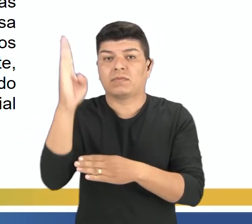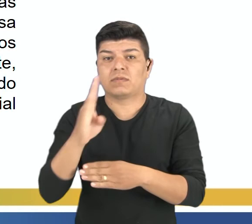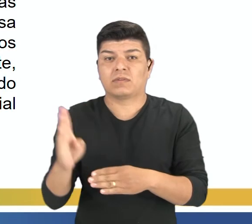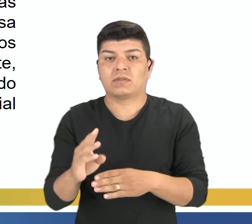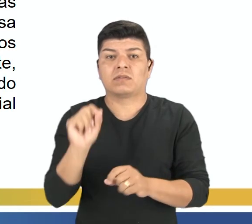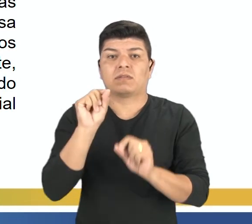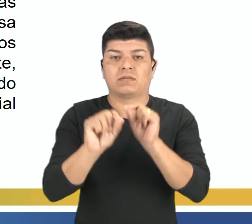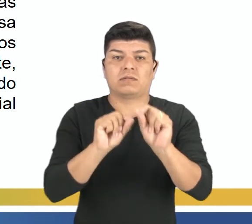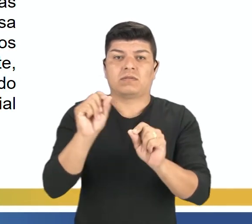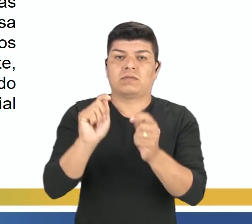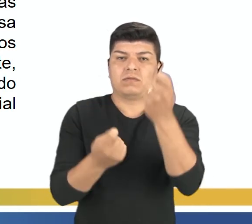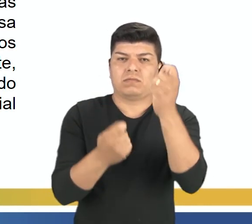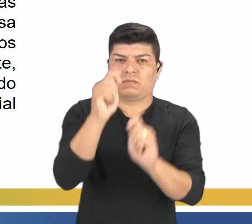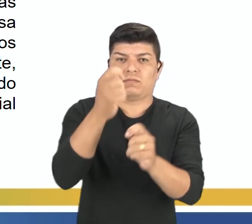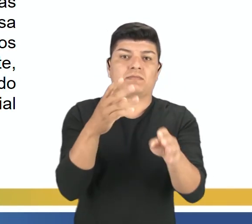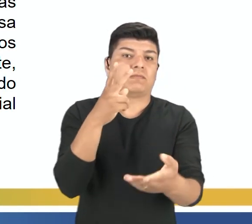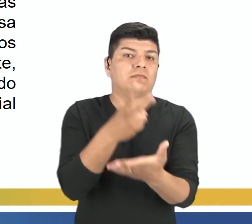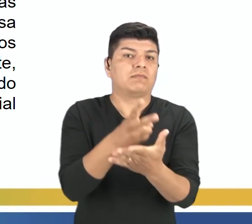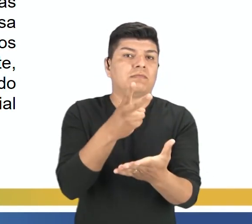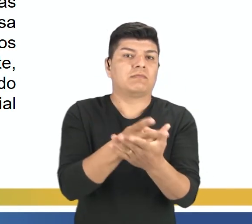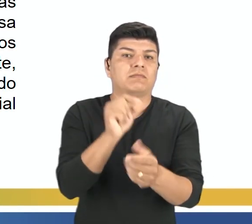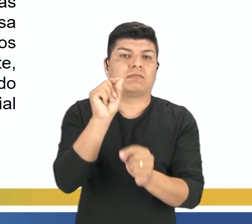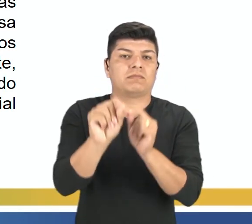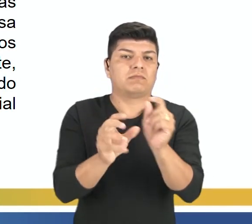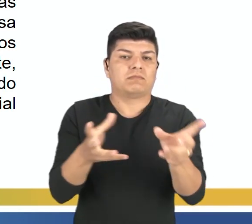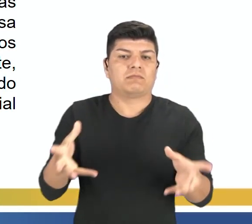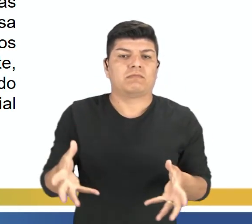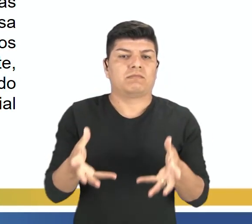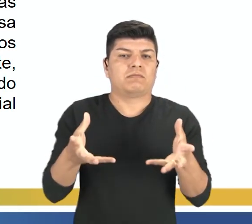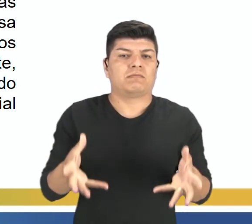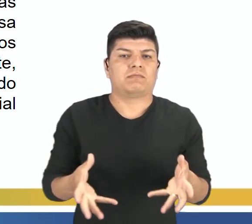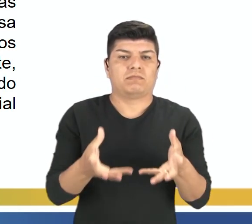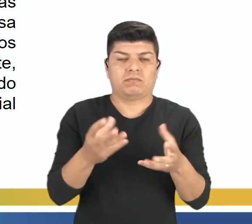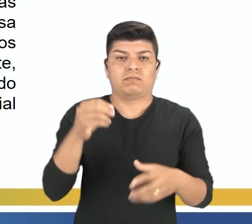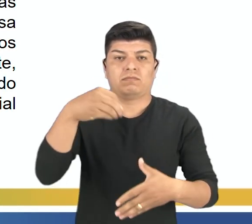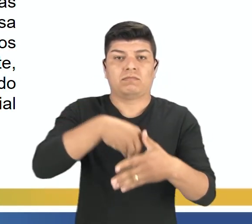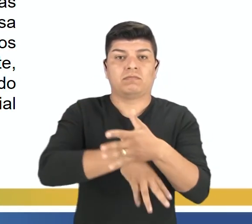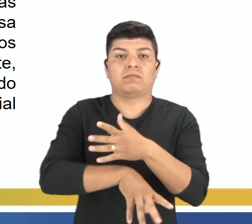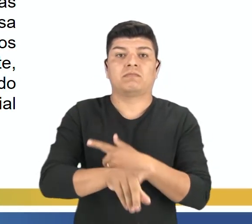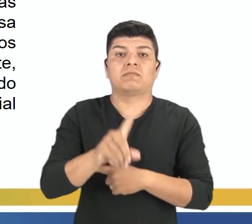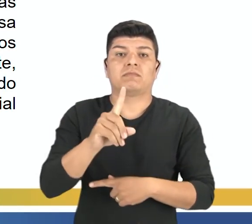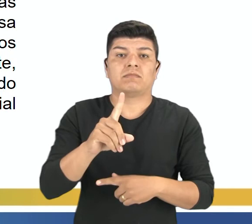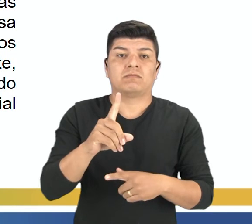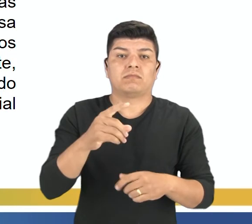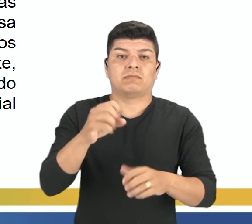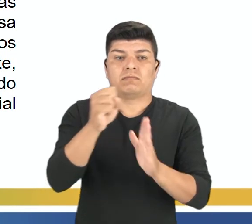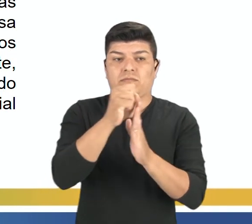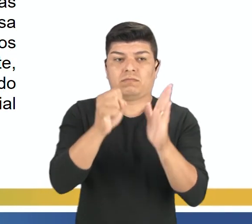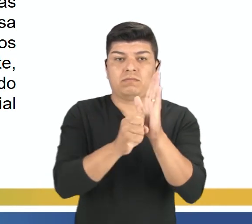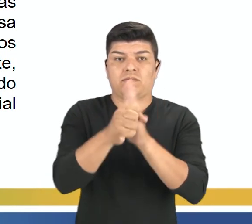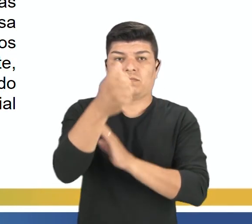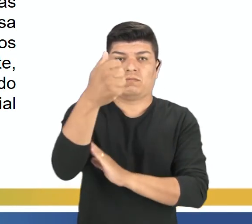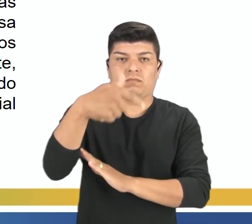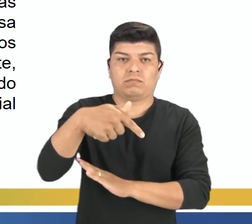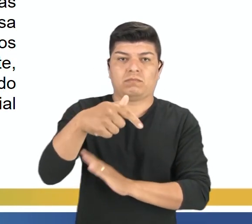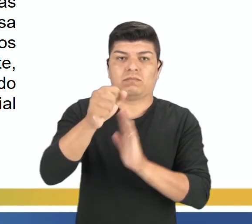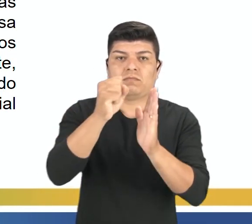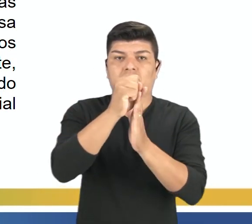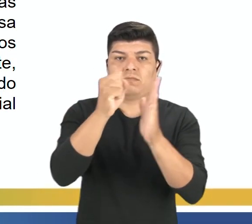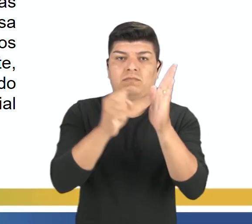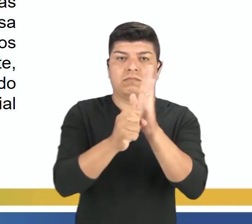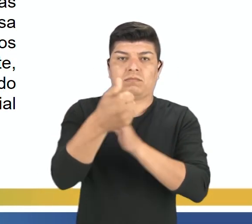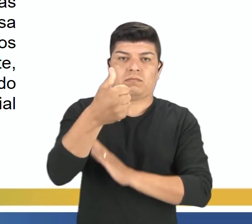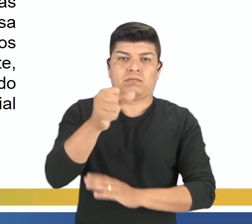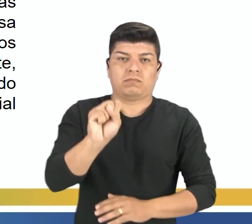os aspectos econômicos sempre impulsionaram as migrações internas. Durante os séculos 17 e 18,